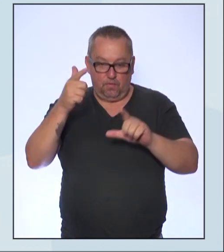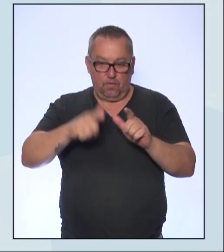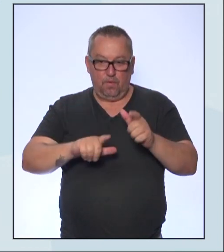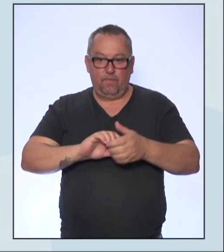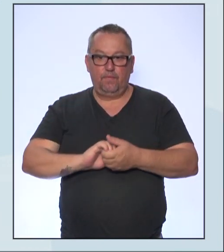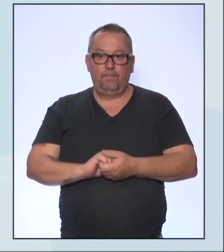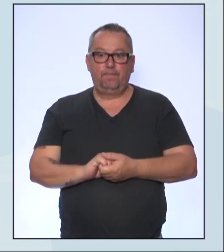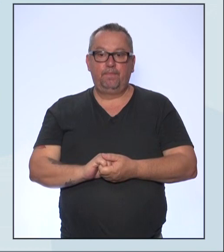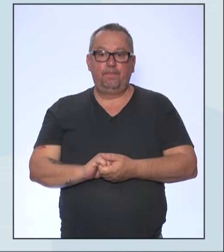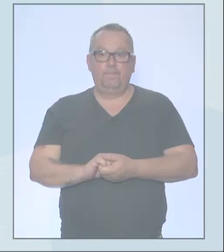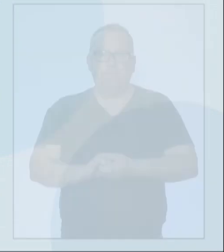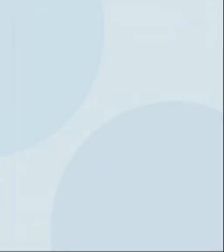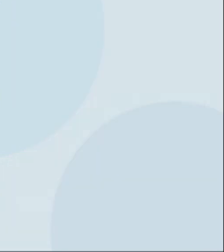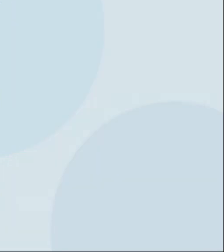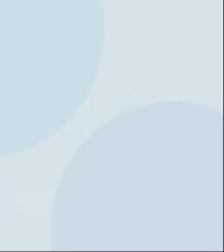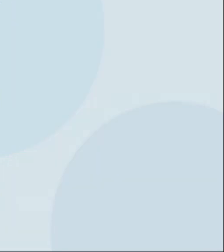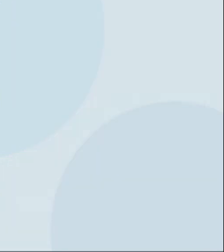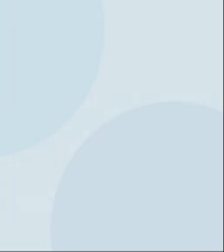novamente.